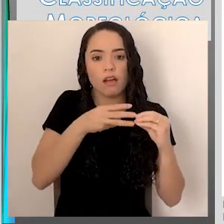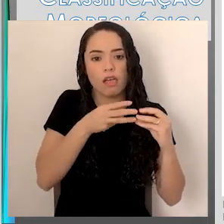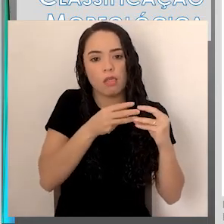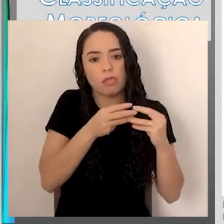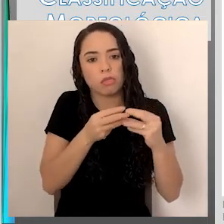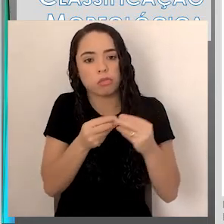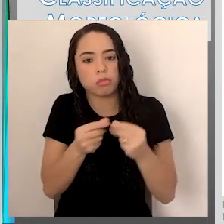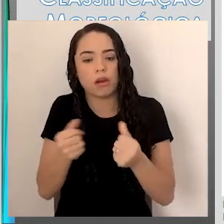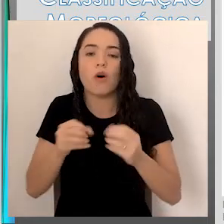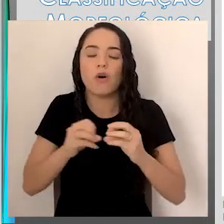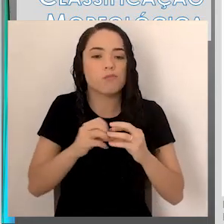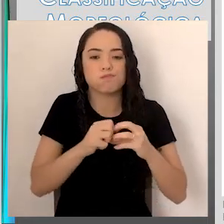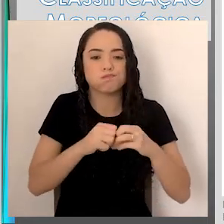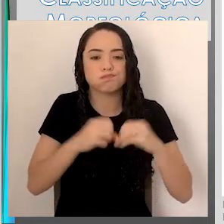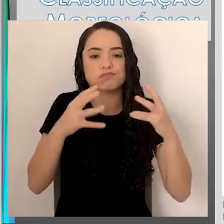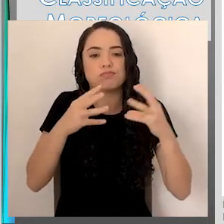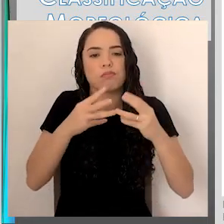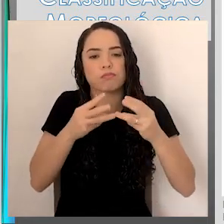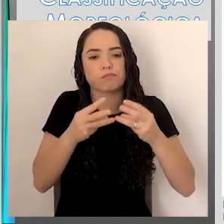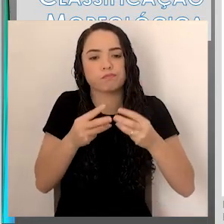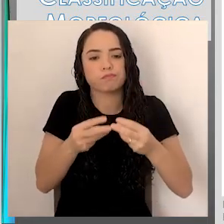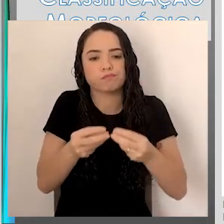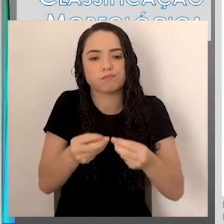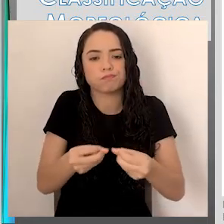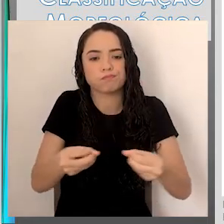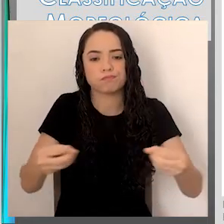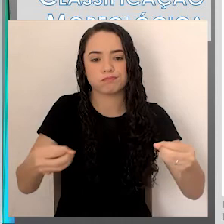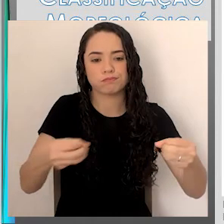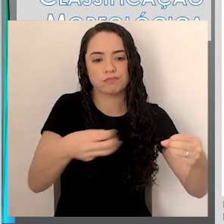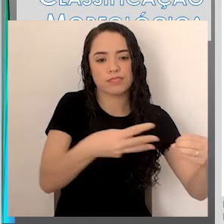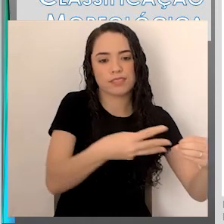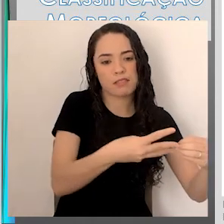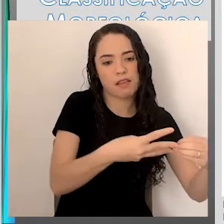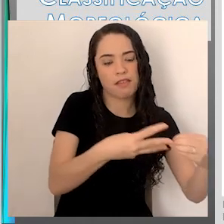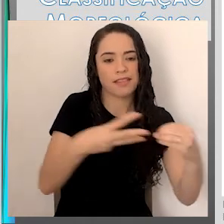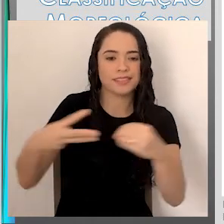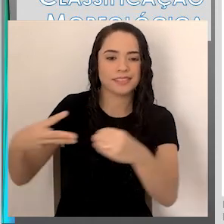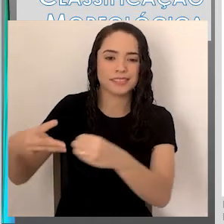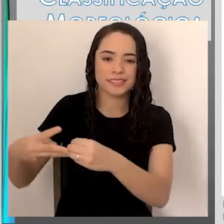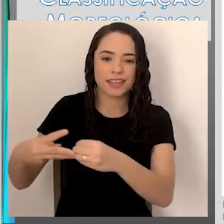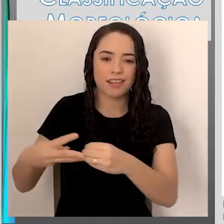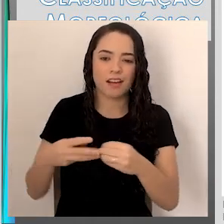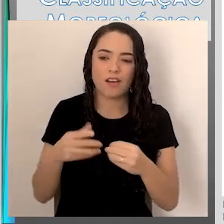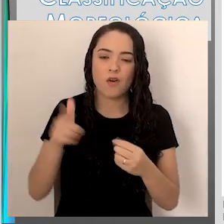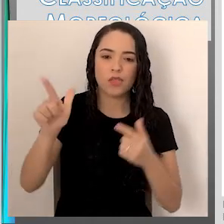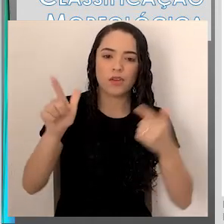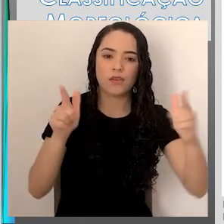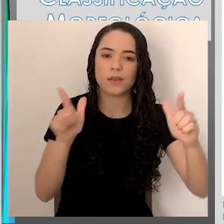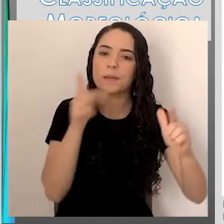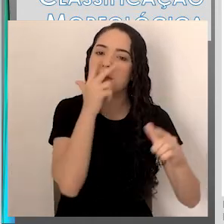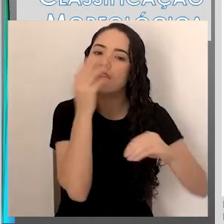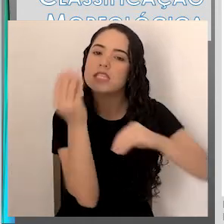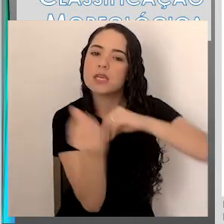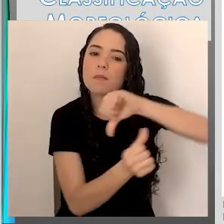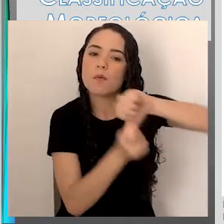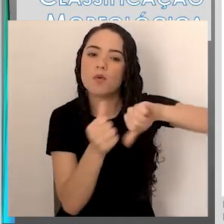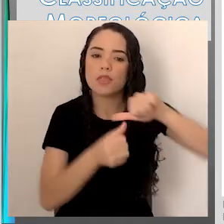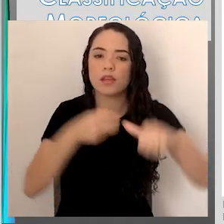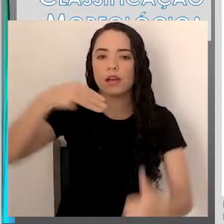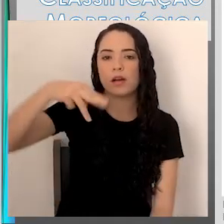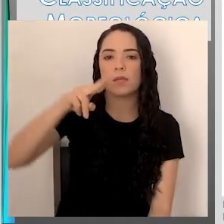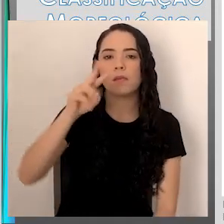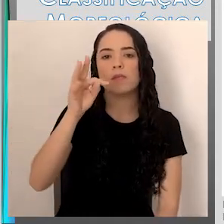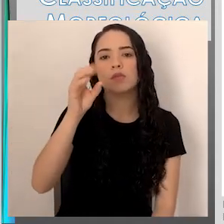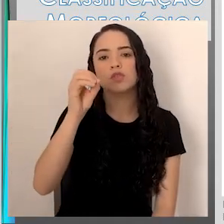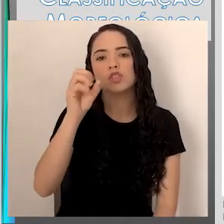do epitélio ou o seu rompimento total. Nesse tipo de glândula, estas células geralmente entram em